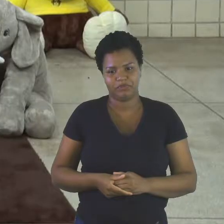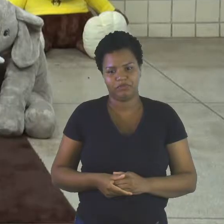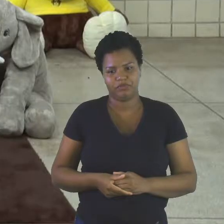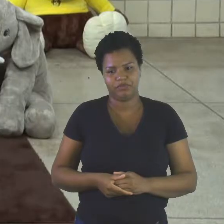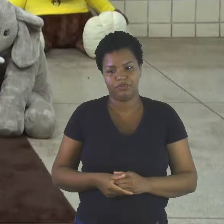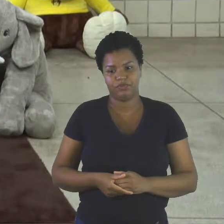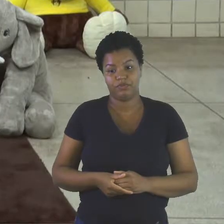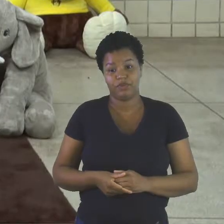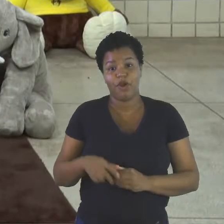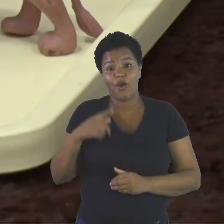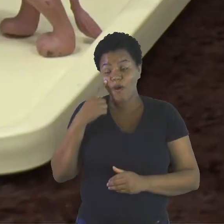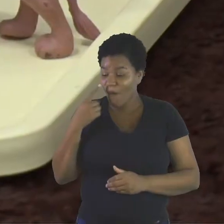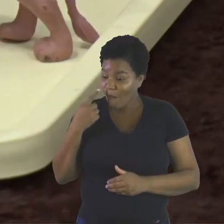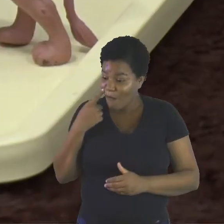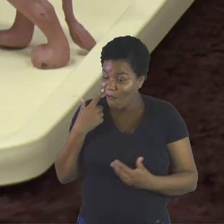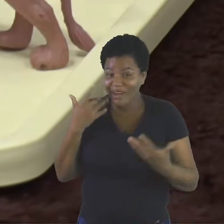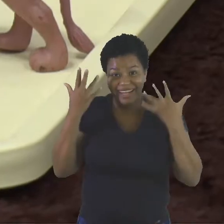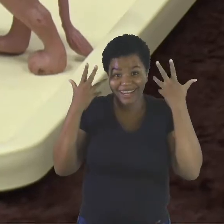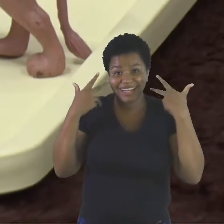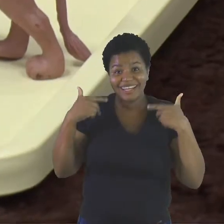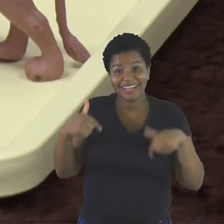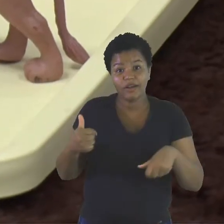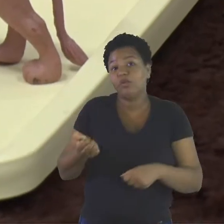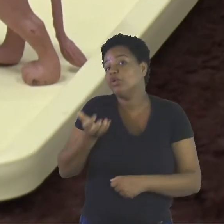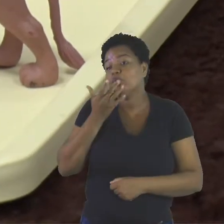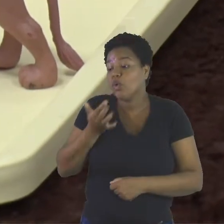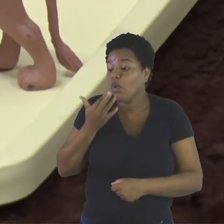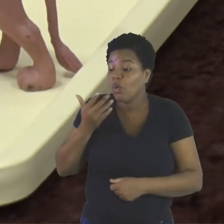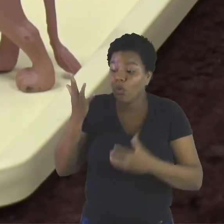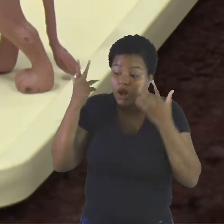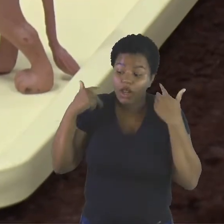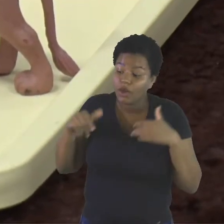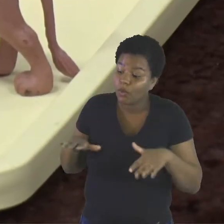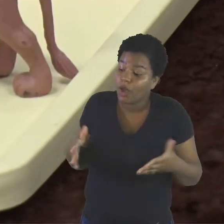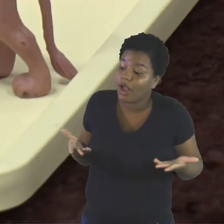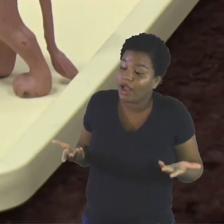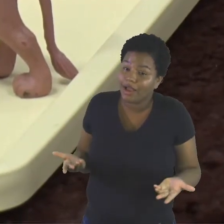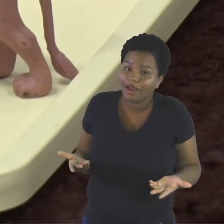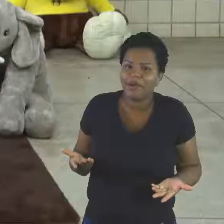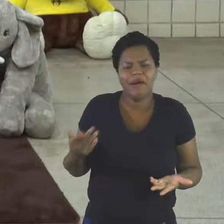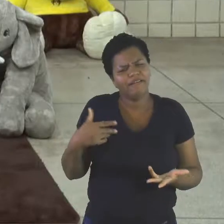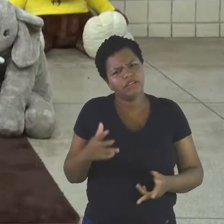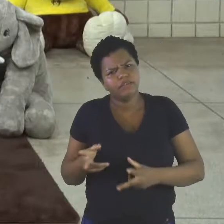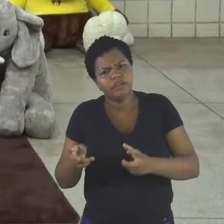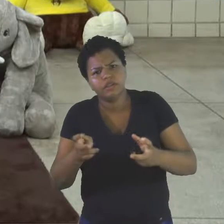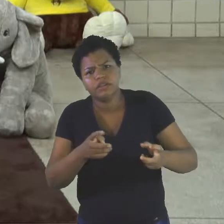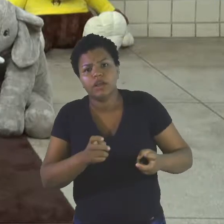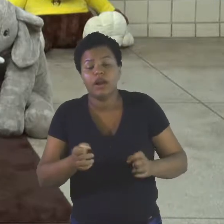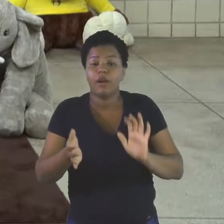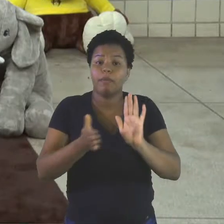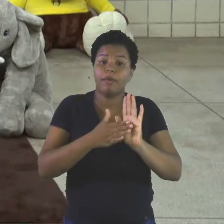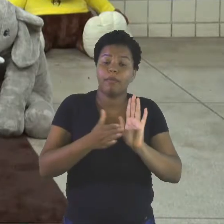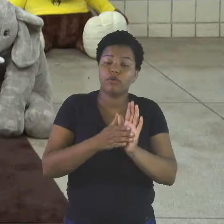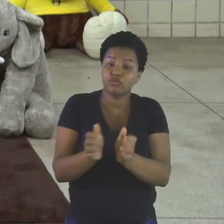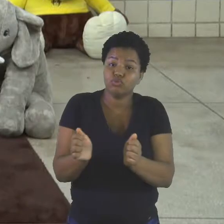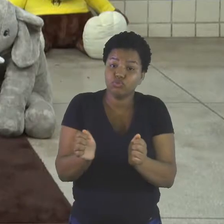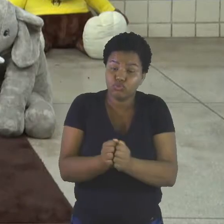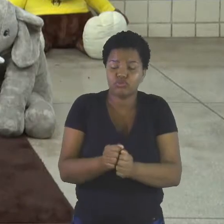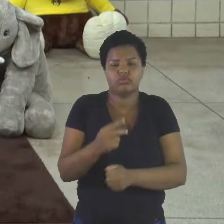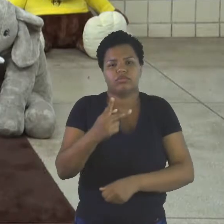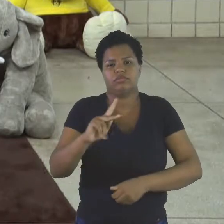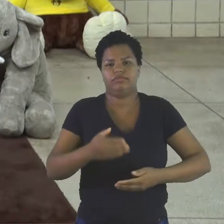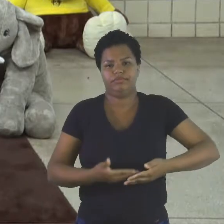e olha só o leão Que cor é o leão e aí você vai explorando toda a proposta com o bebê